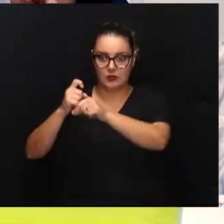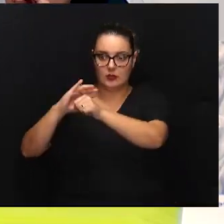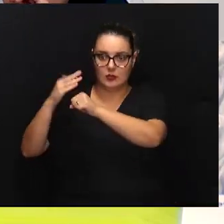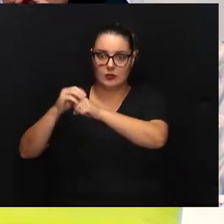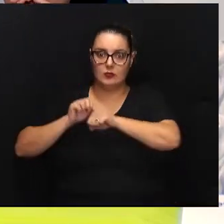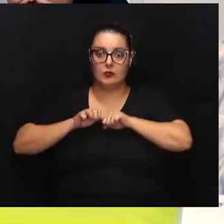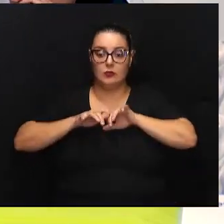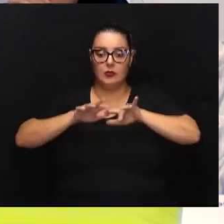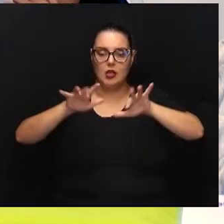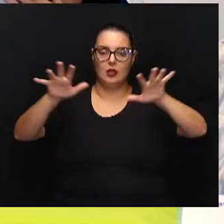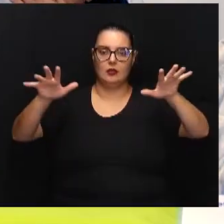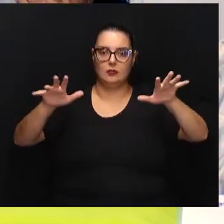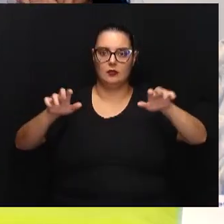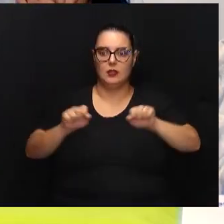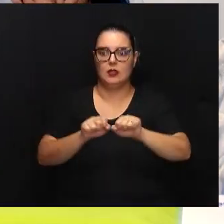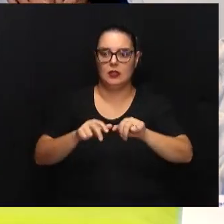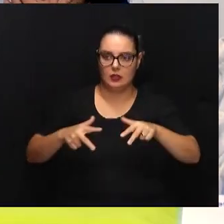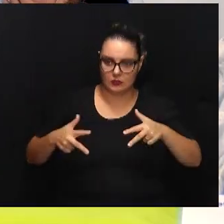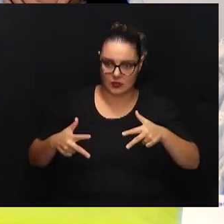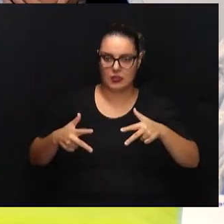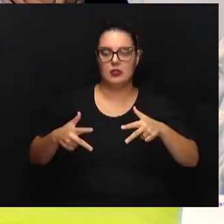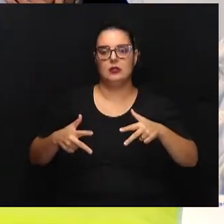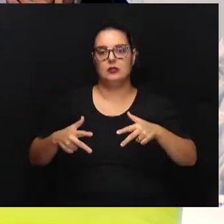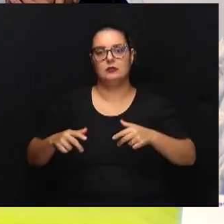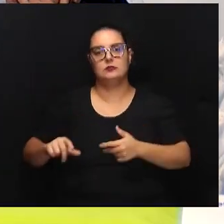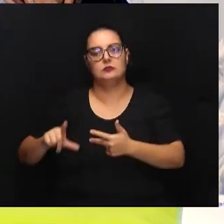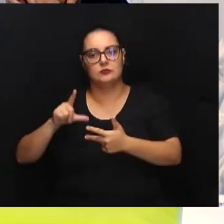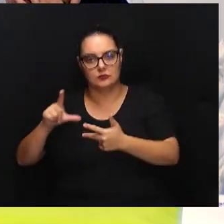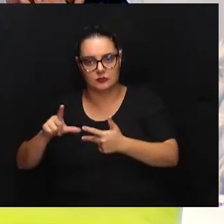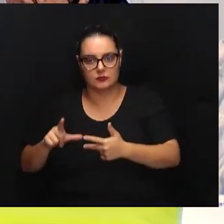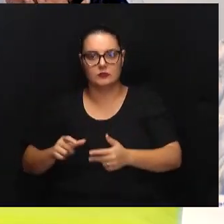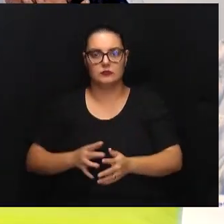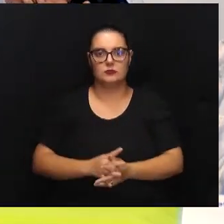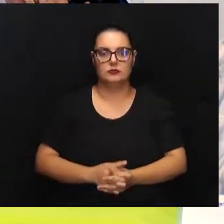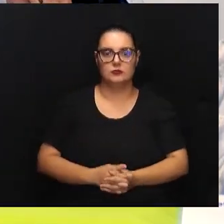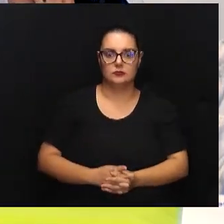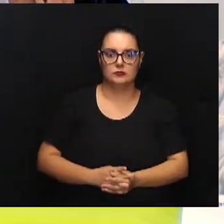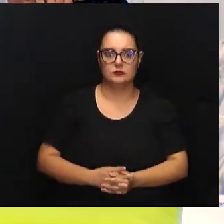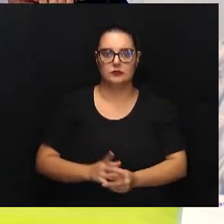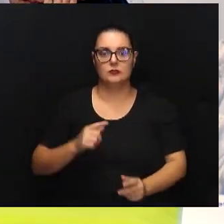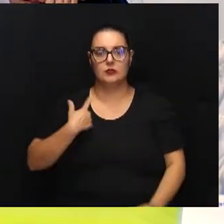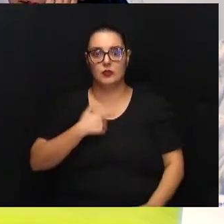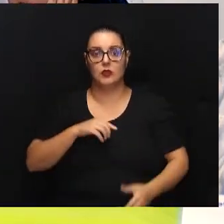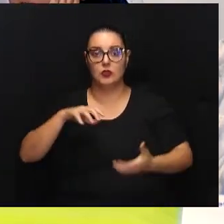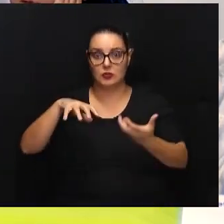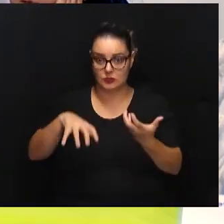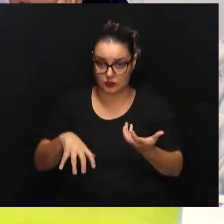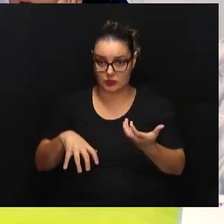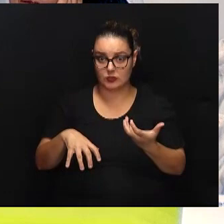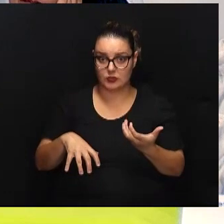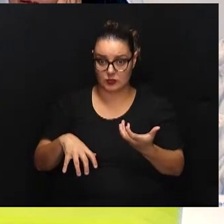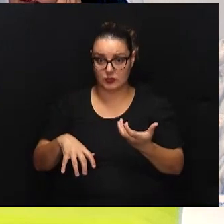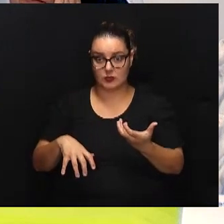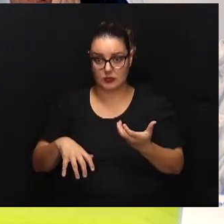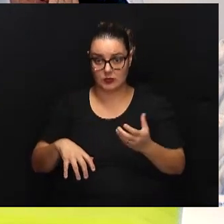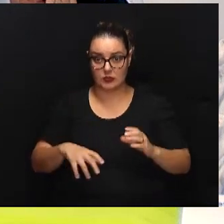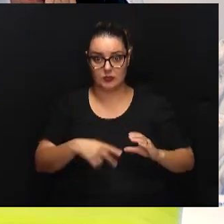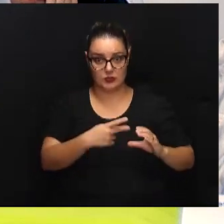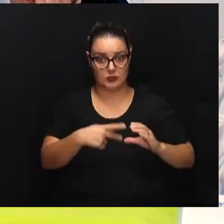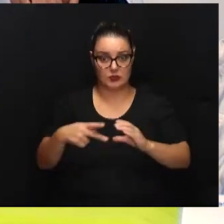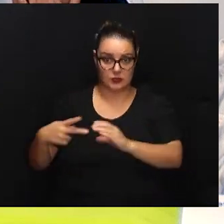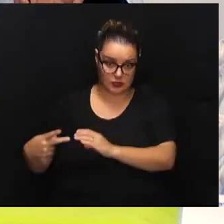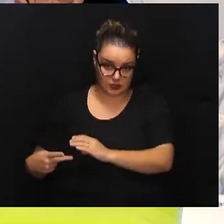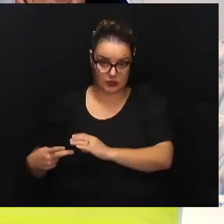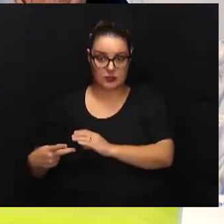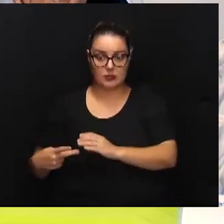legislativas, na Assembleia, no nosso Congresso Nacional, nas câmaras de vereadores, né? A gente vem tentando